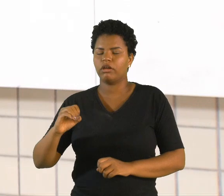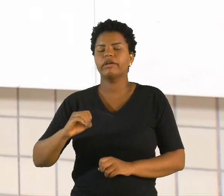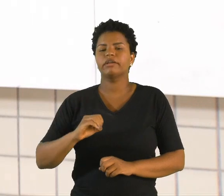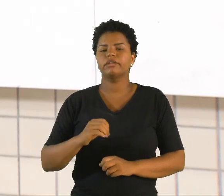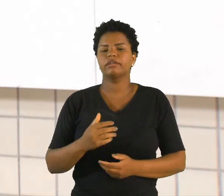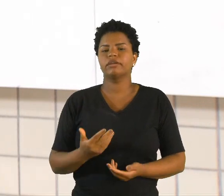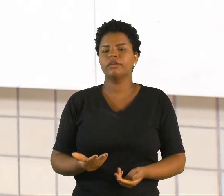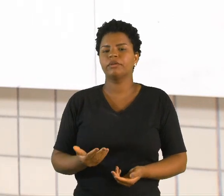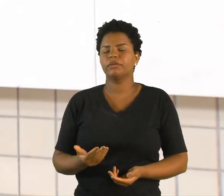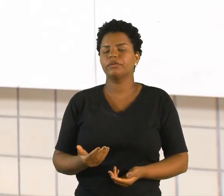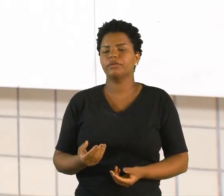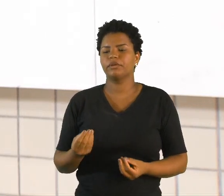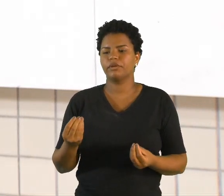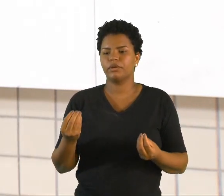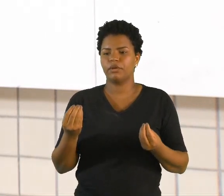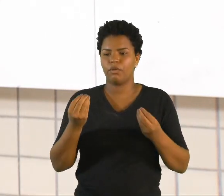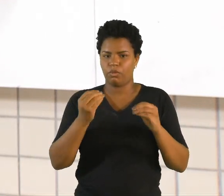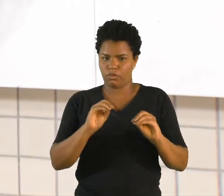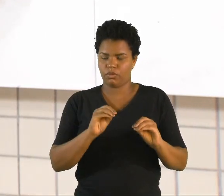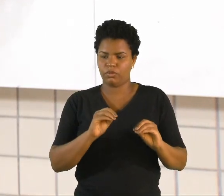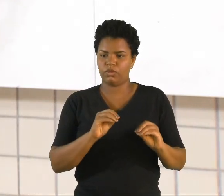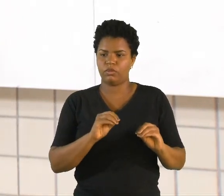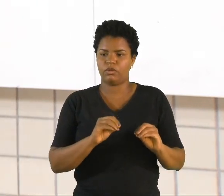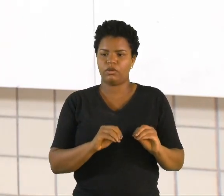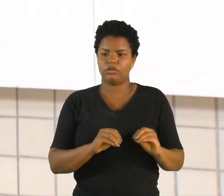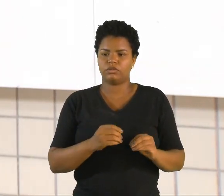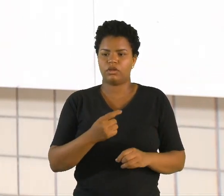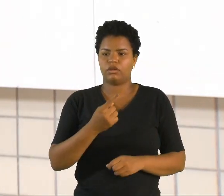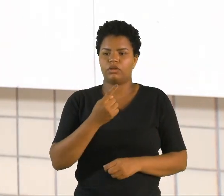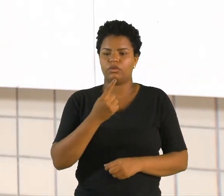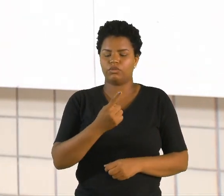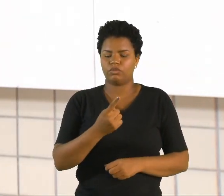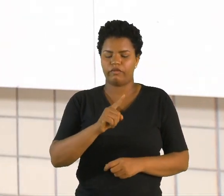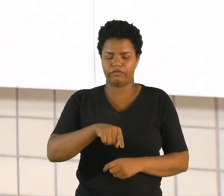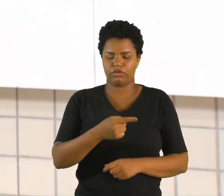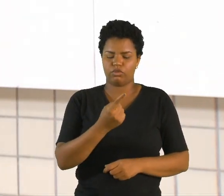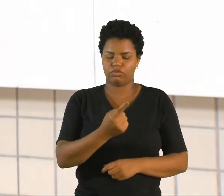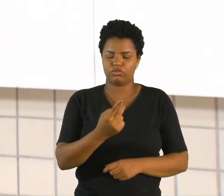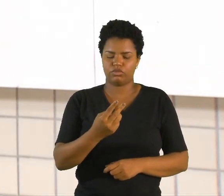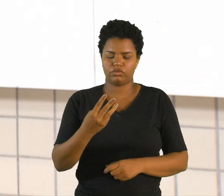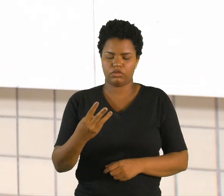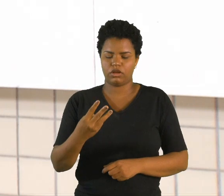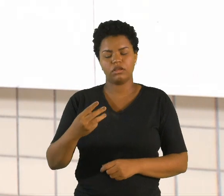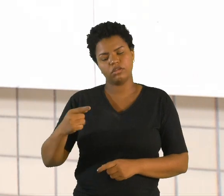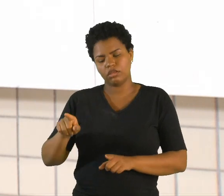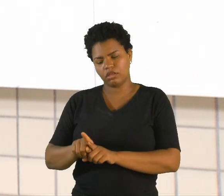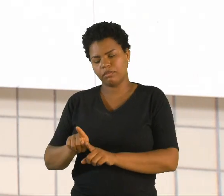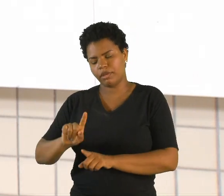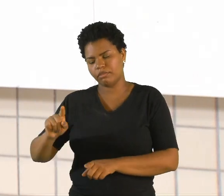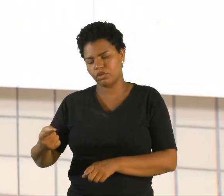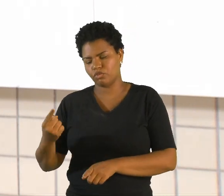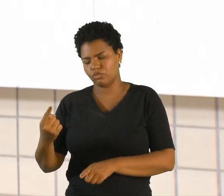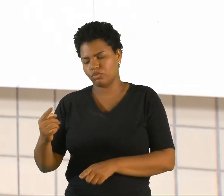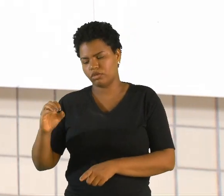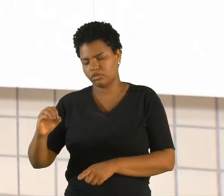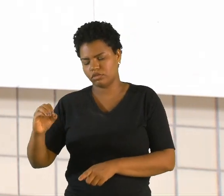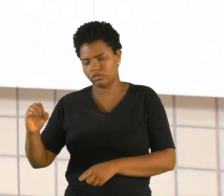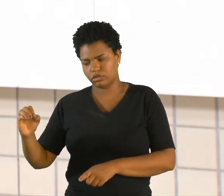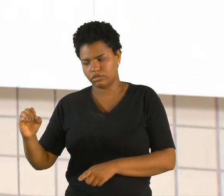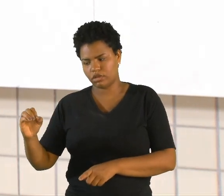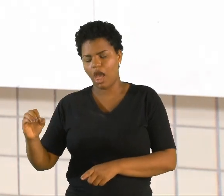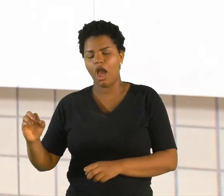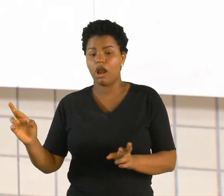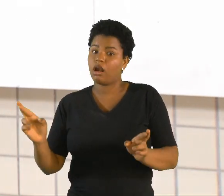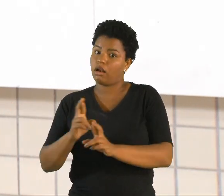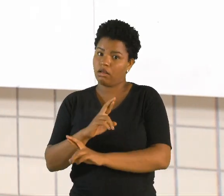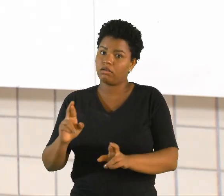aqui 1, 2, 3, 1, 2, 3. Relaciono aqui na minha cabeça, é o milésimo, professora. Ele relaciona ao